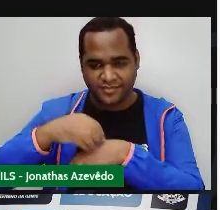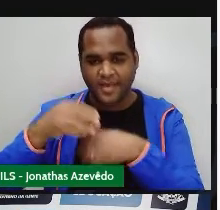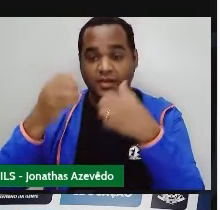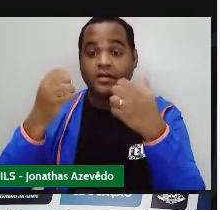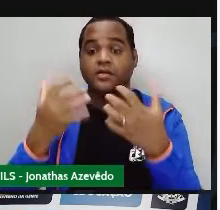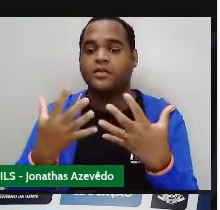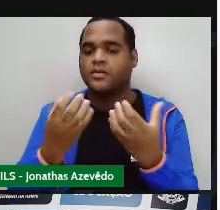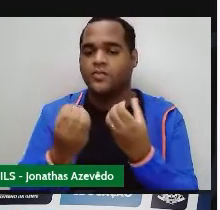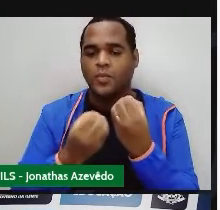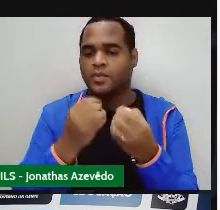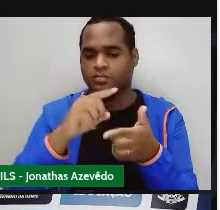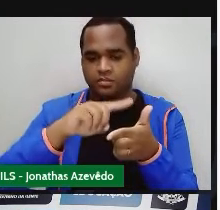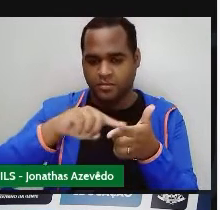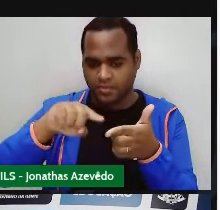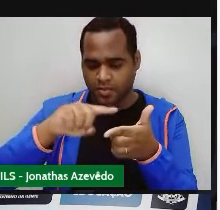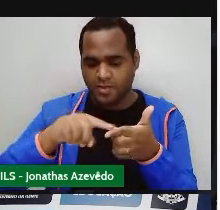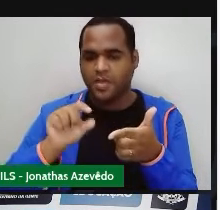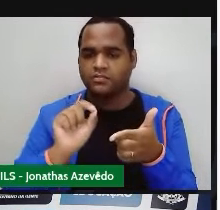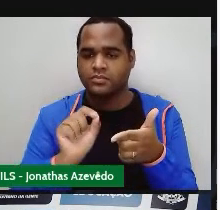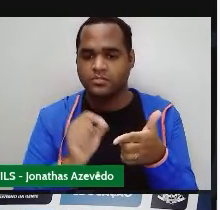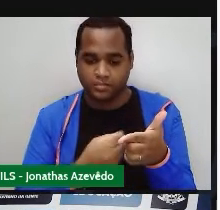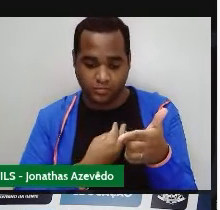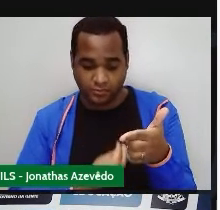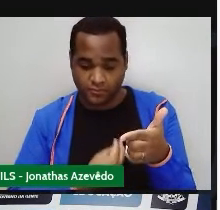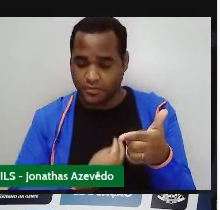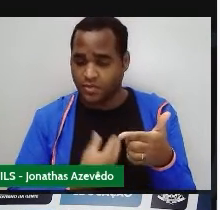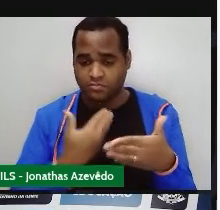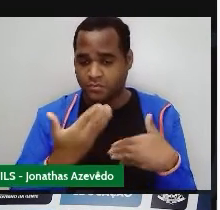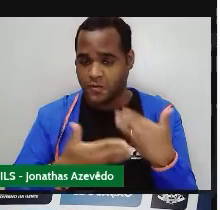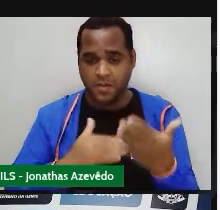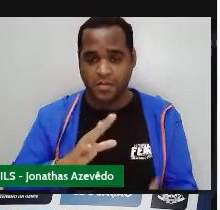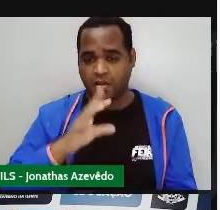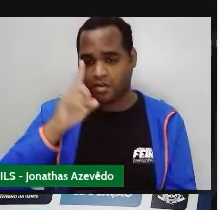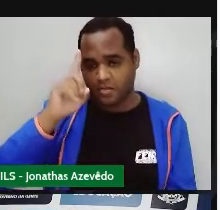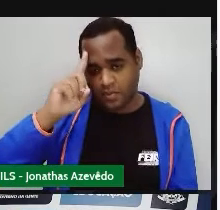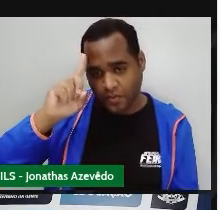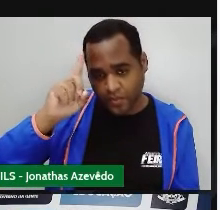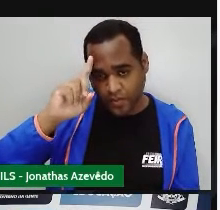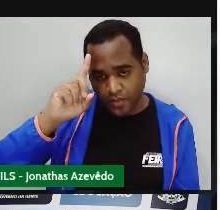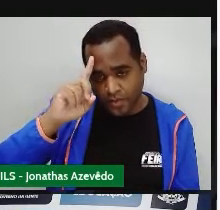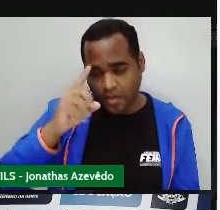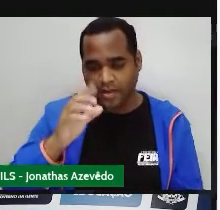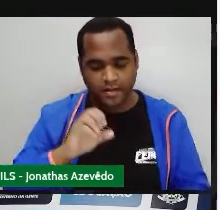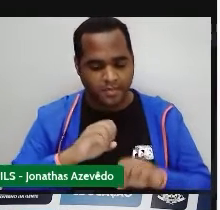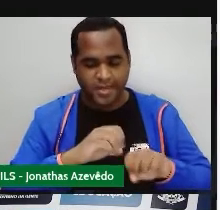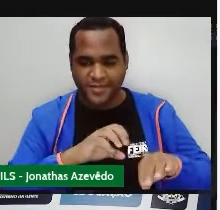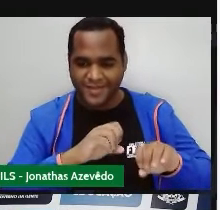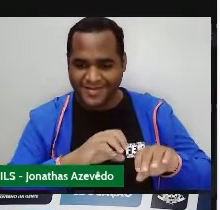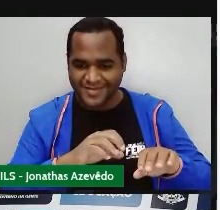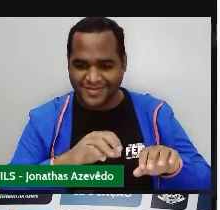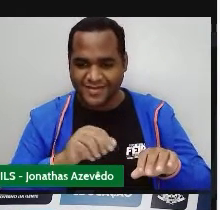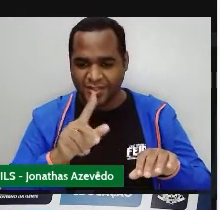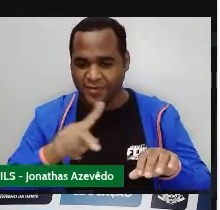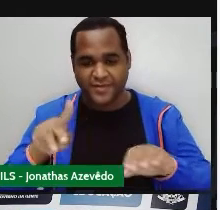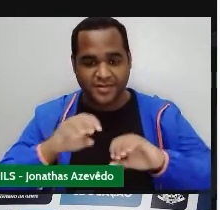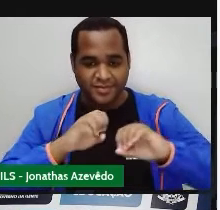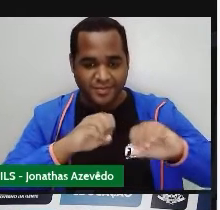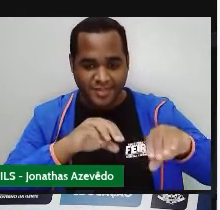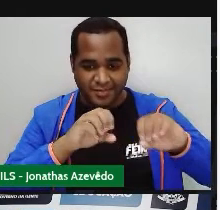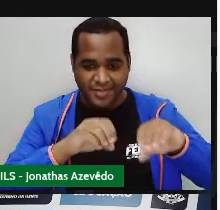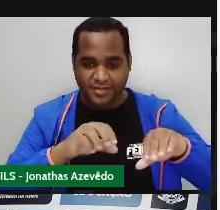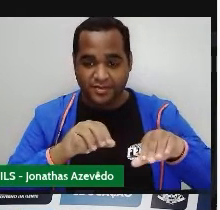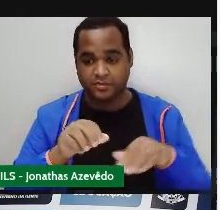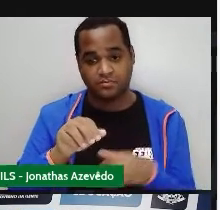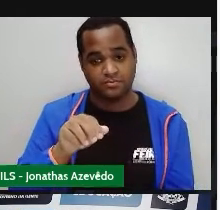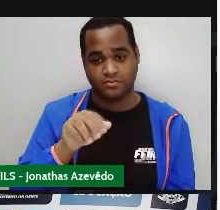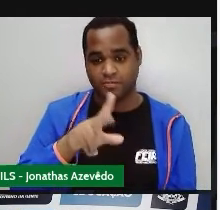é um problema que tem haver um pouco com o nosso cotidiano né que ele cotidiano de aula de matemática né Então a